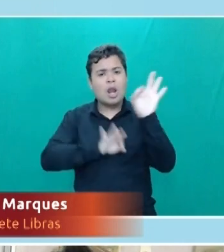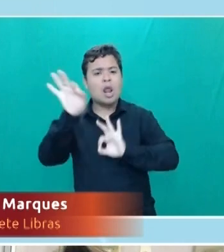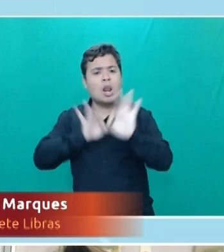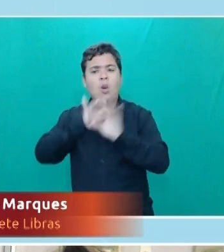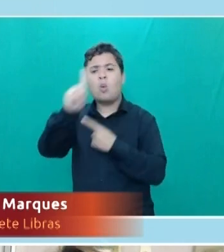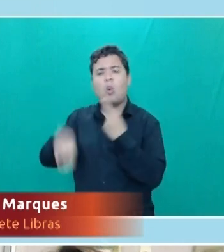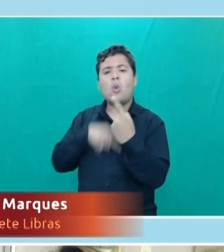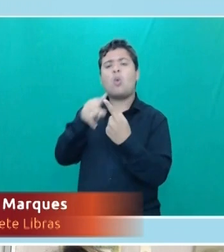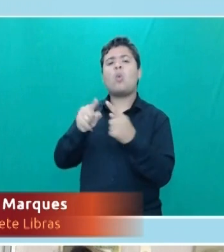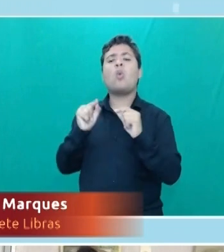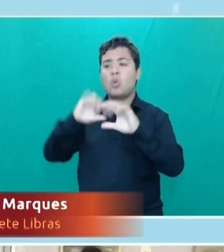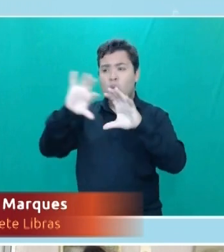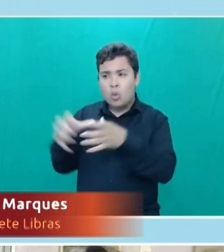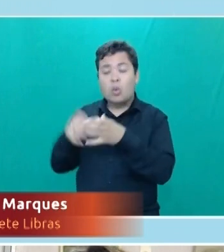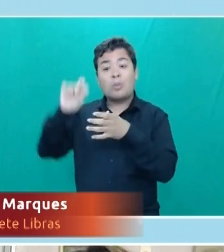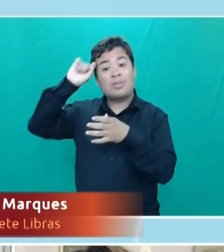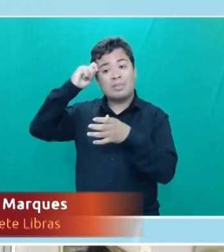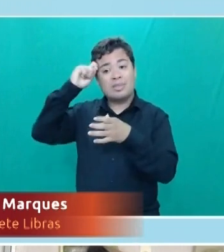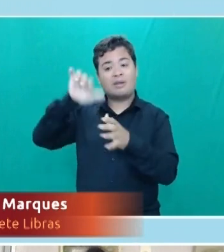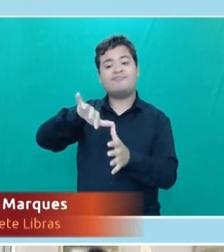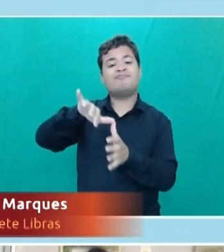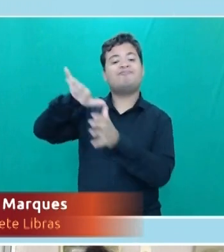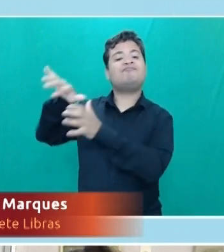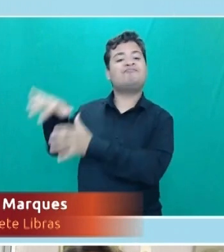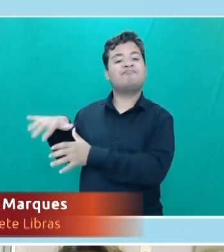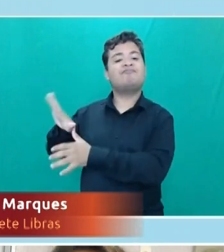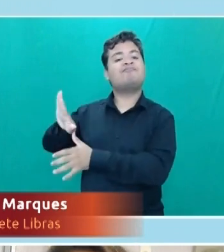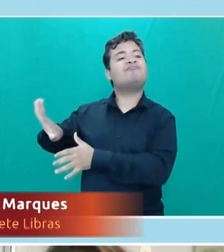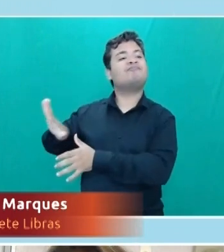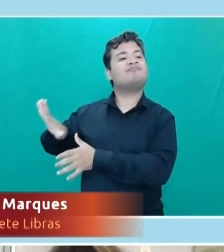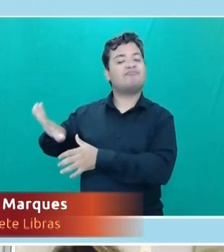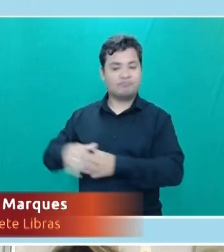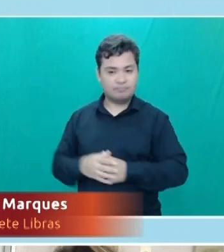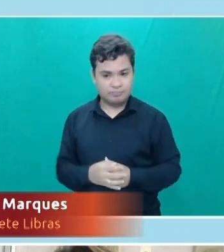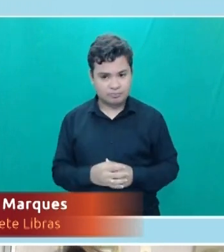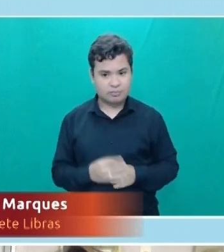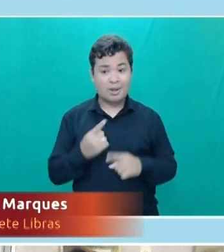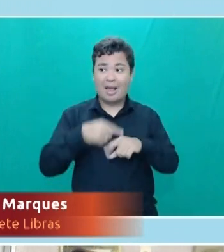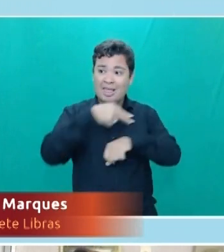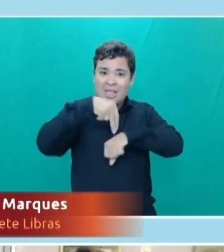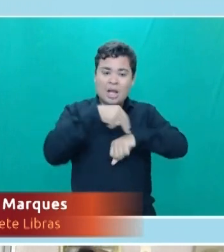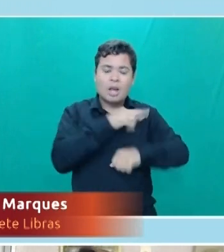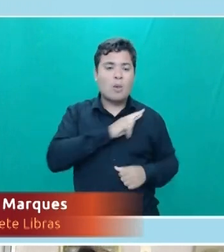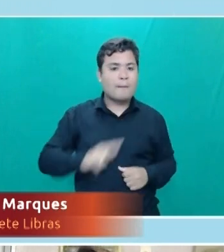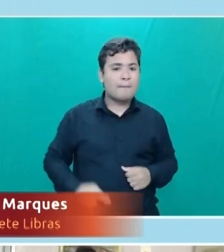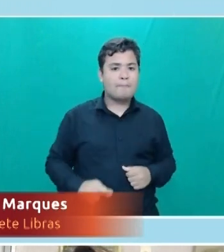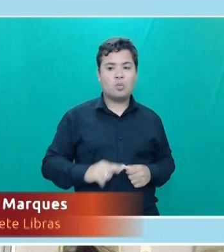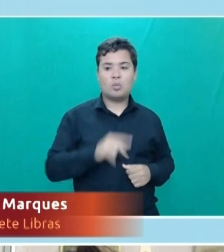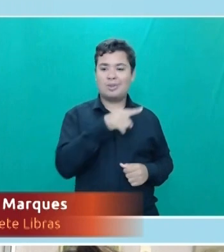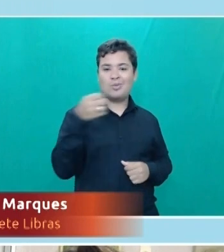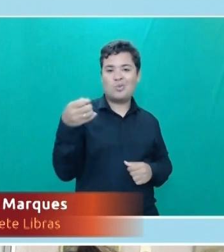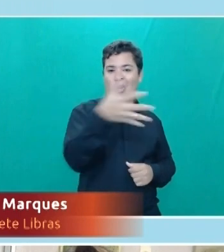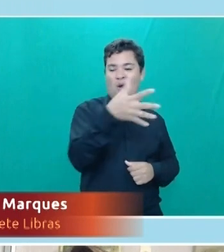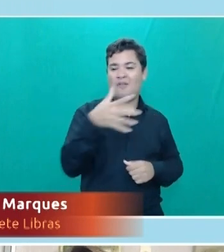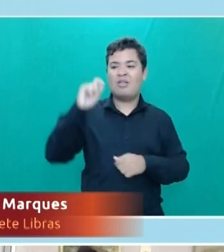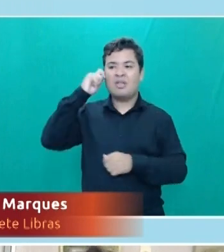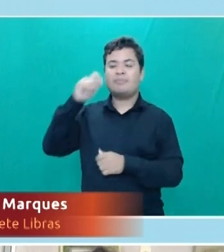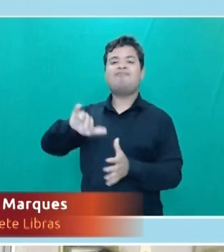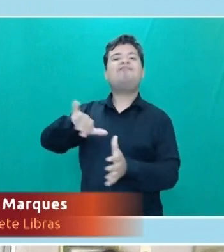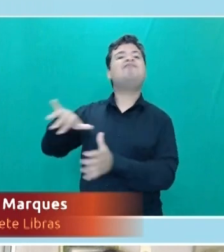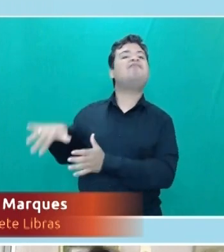excluir os negros da nova ordem, né? dessa nação de república. Então, com a